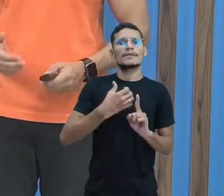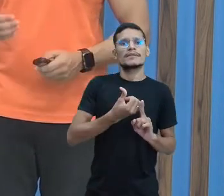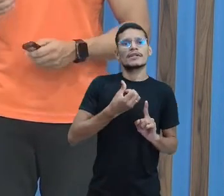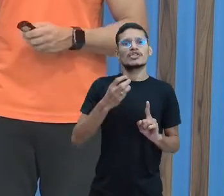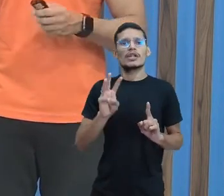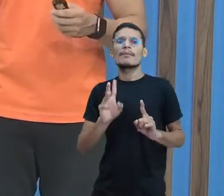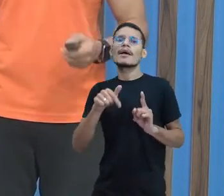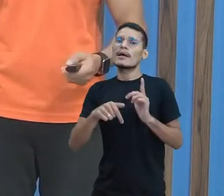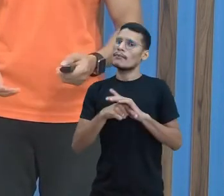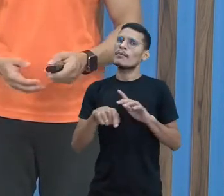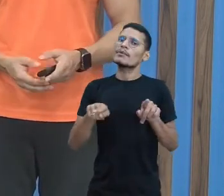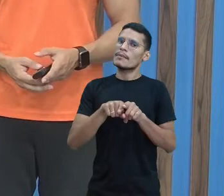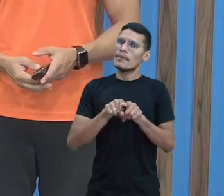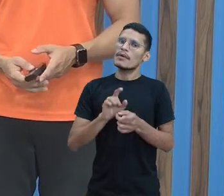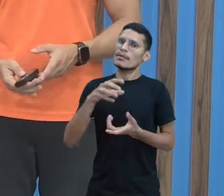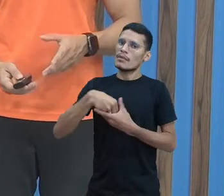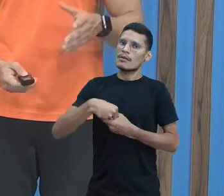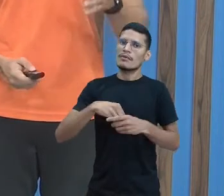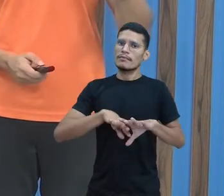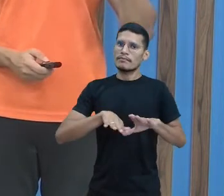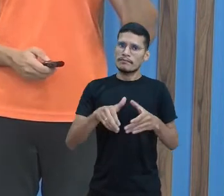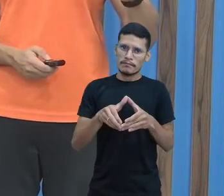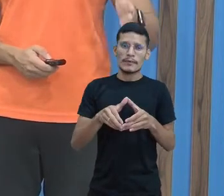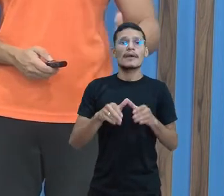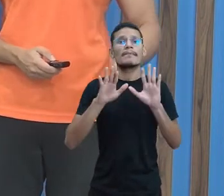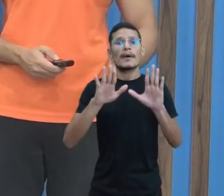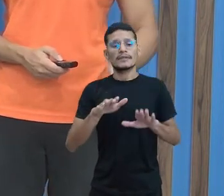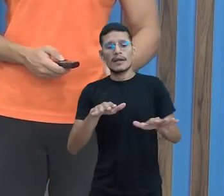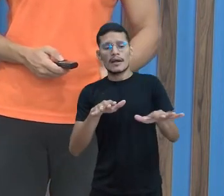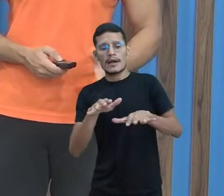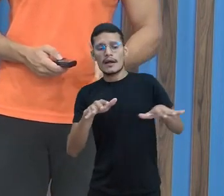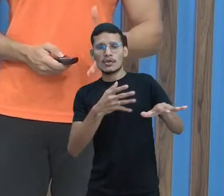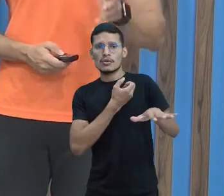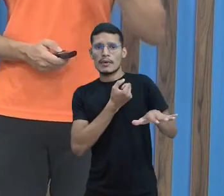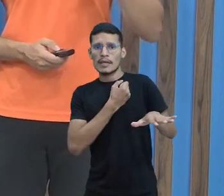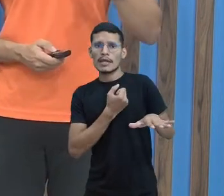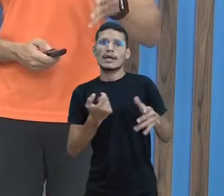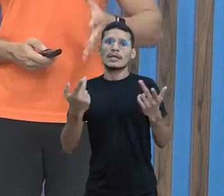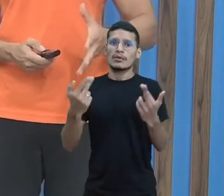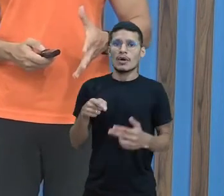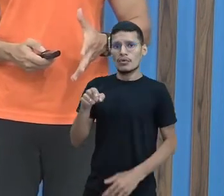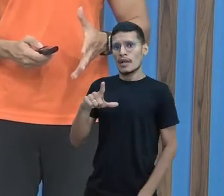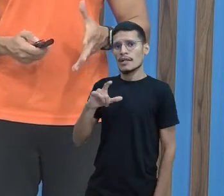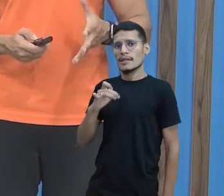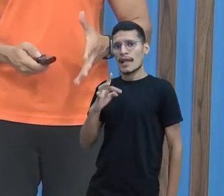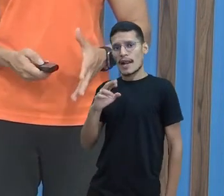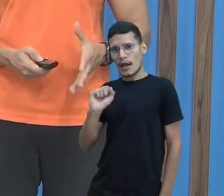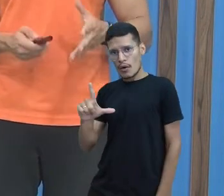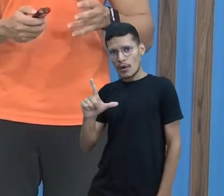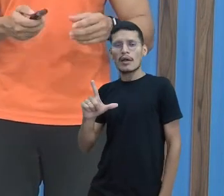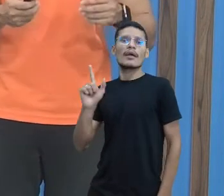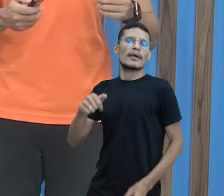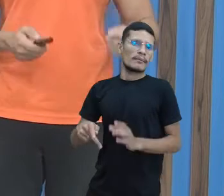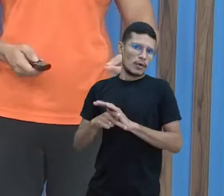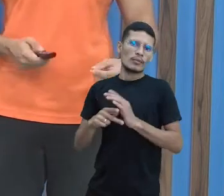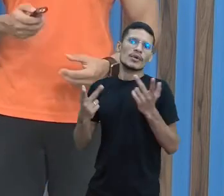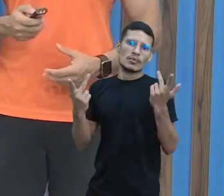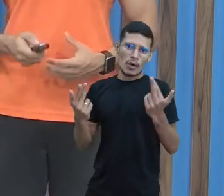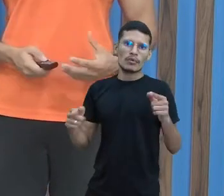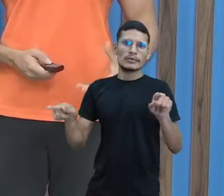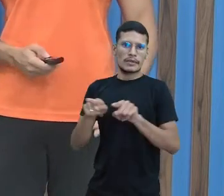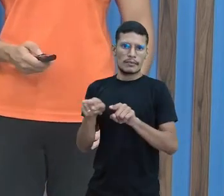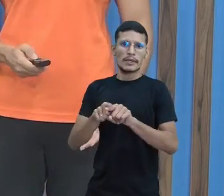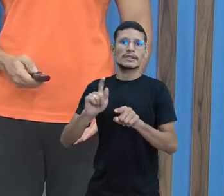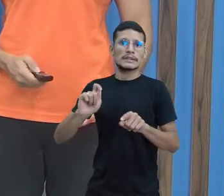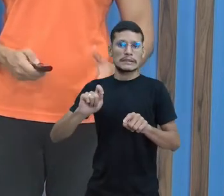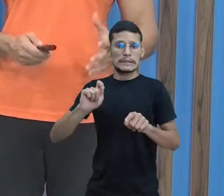6W são monômios simétricos, então a parte numérica tem que ser igual, a parte literal, que é a incógnita, tem que ser igual e